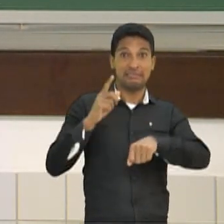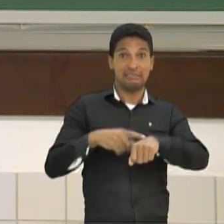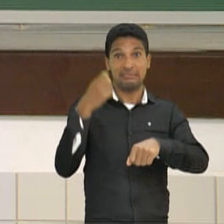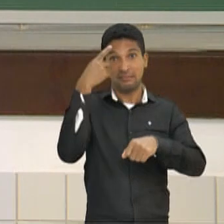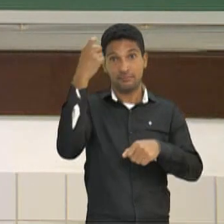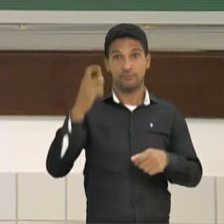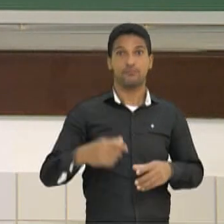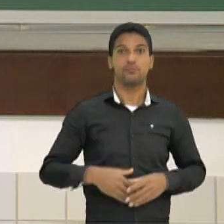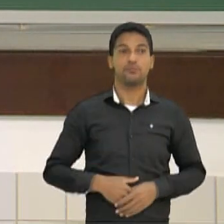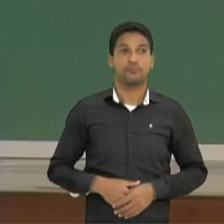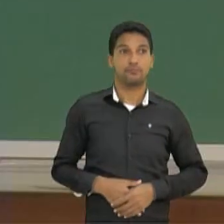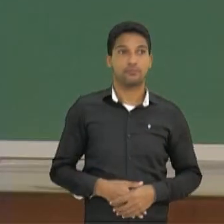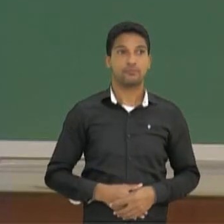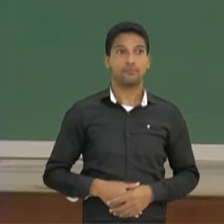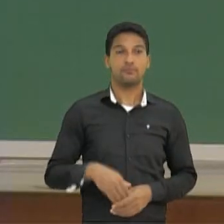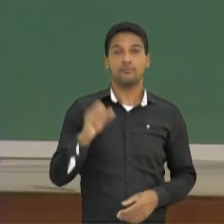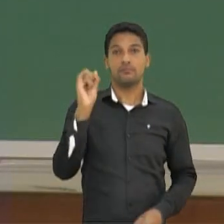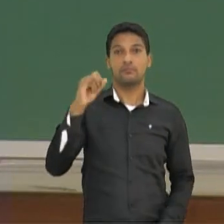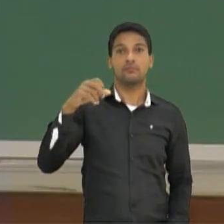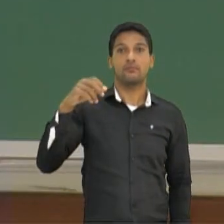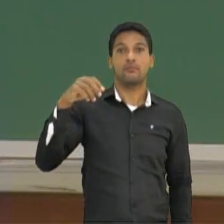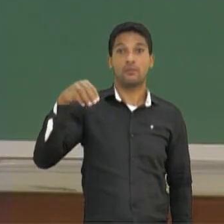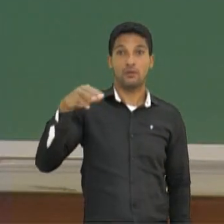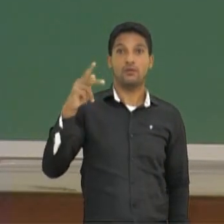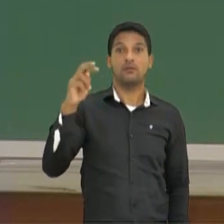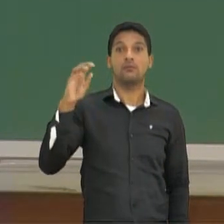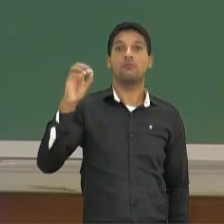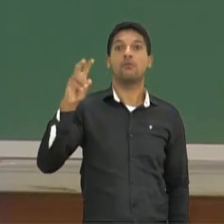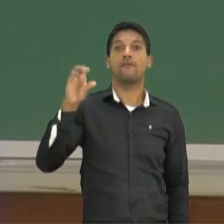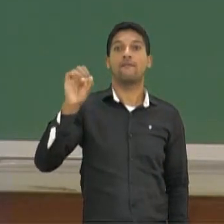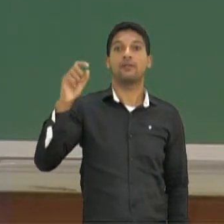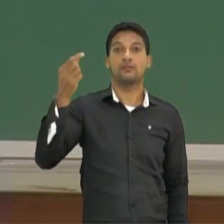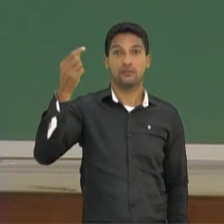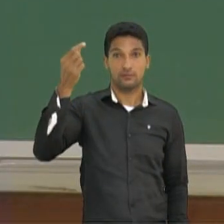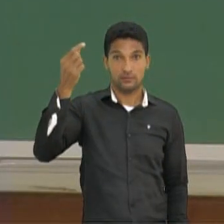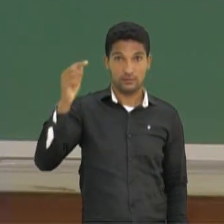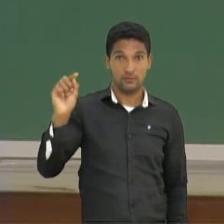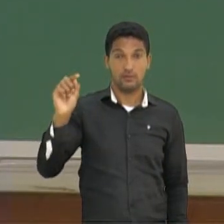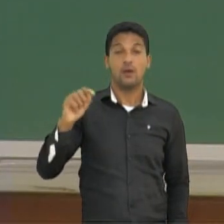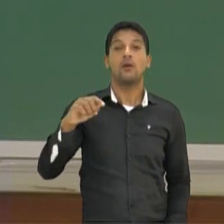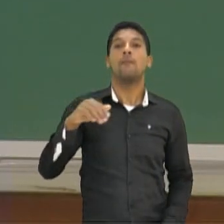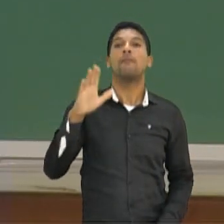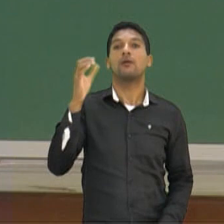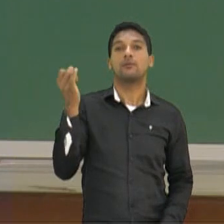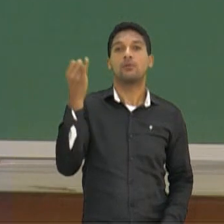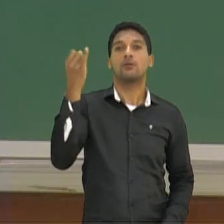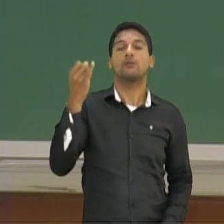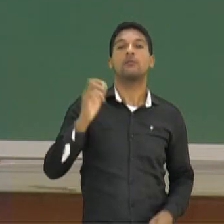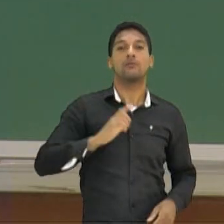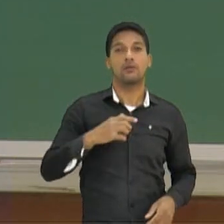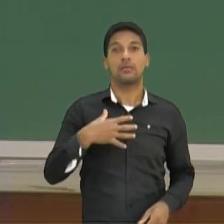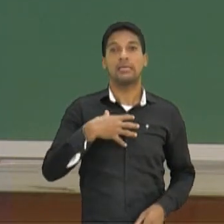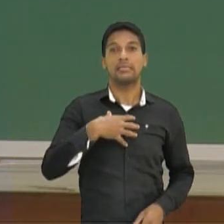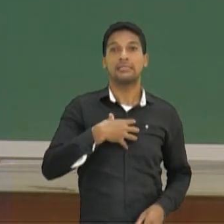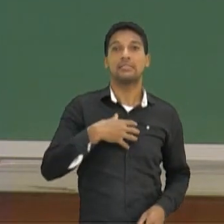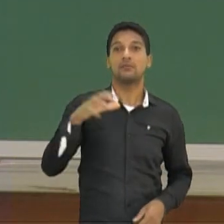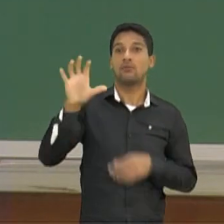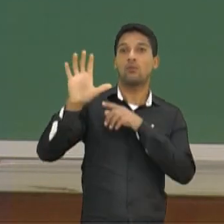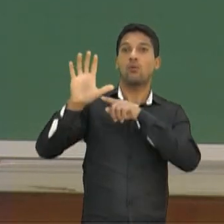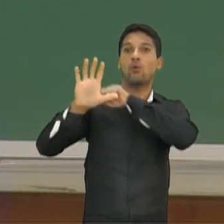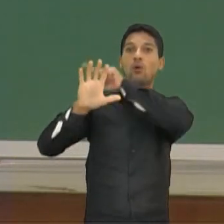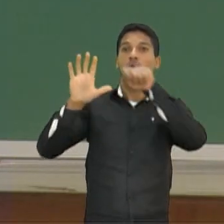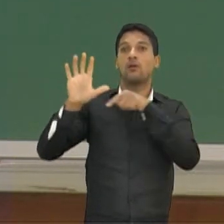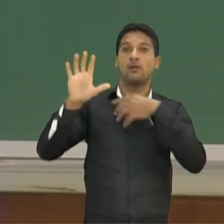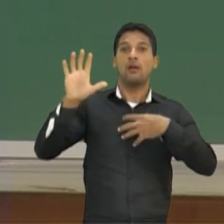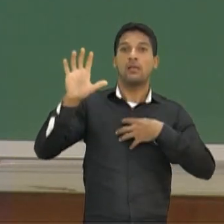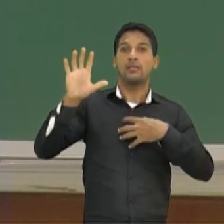o desenvolvimento das potencialidades humanas, como a imaginação, os 5 sentidos e a criatividade. Até quando não